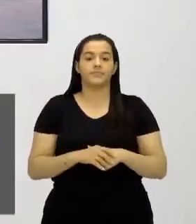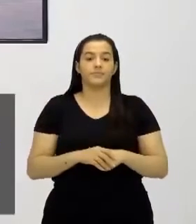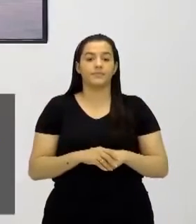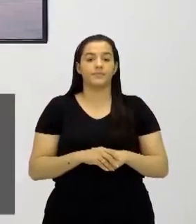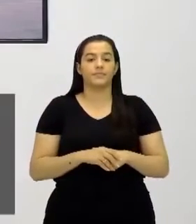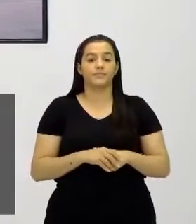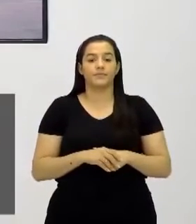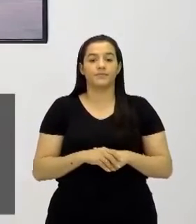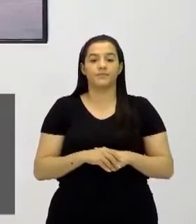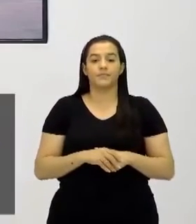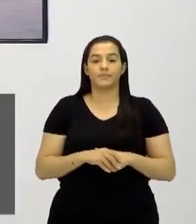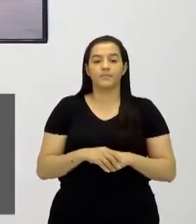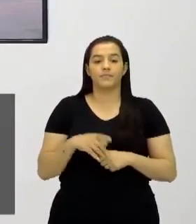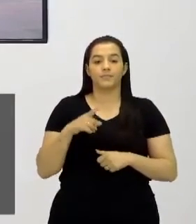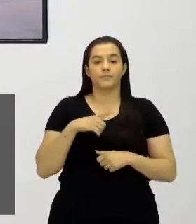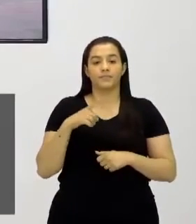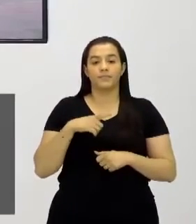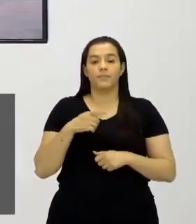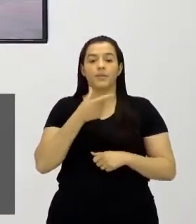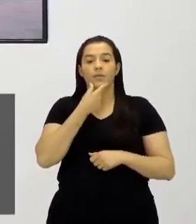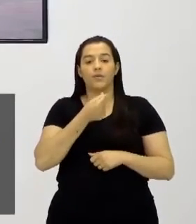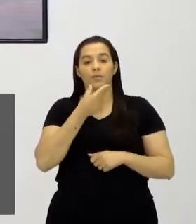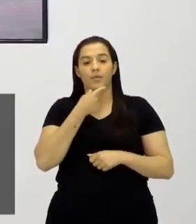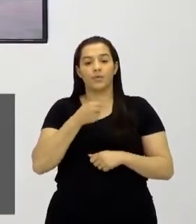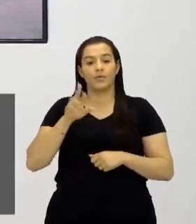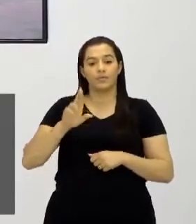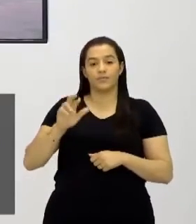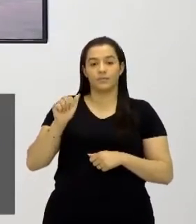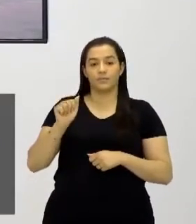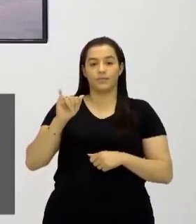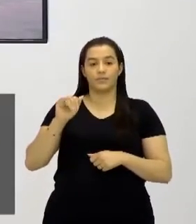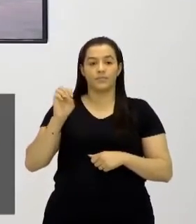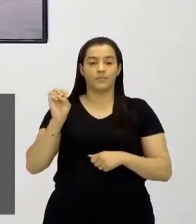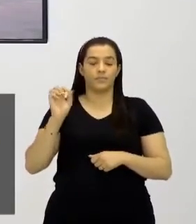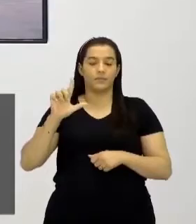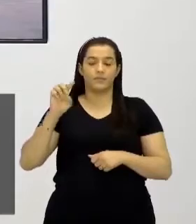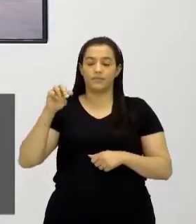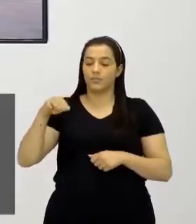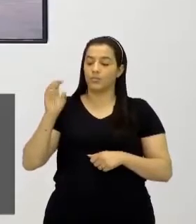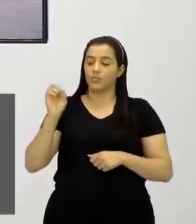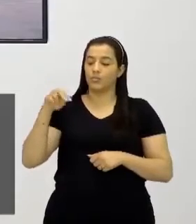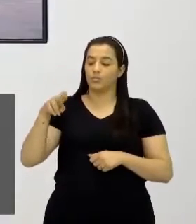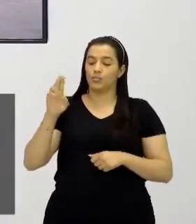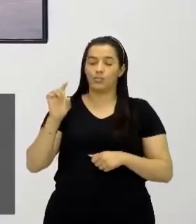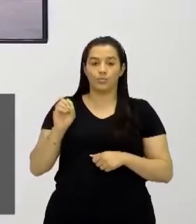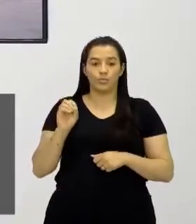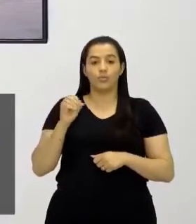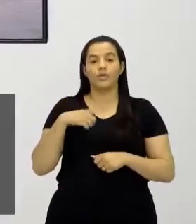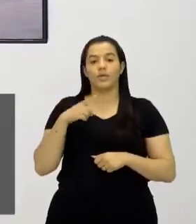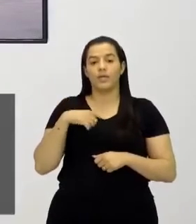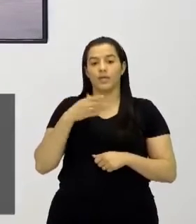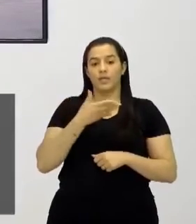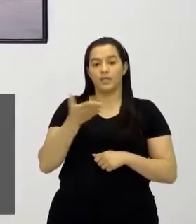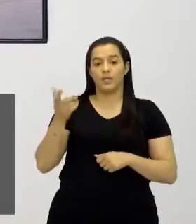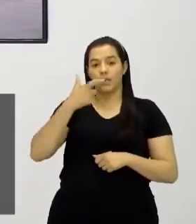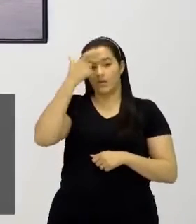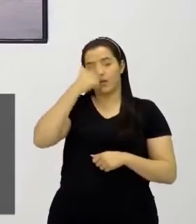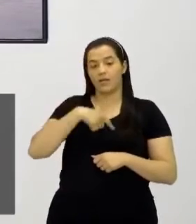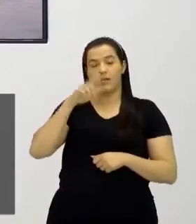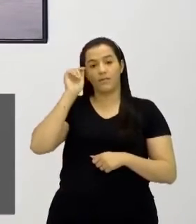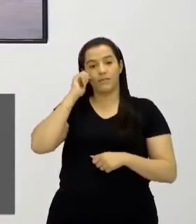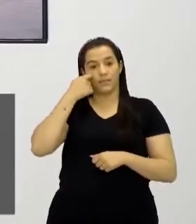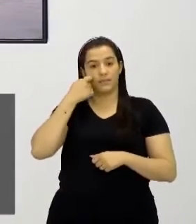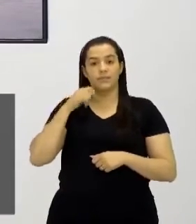Na balaiada, tinha um cara que ele chamava Raimundo Gomes, está bem? Ele era conhecido como o Cara Preta.